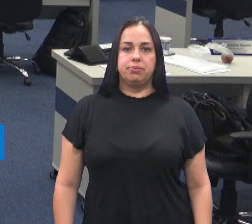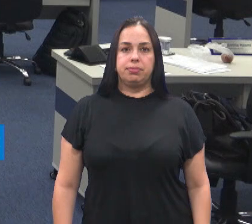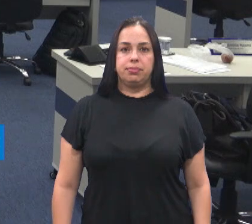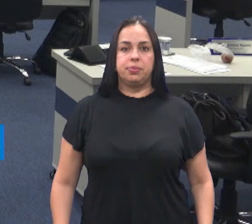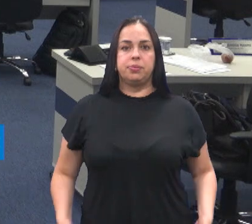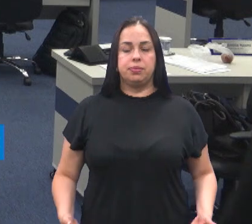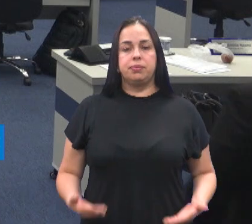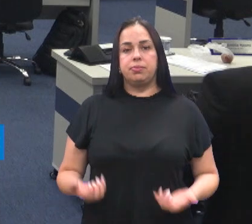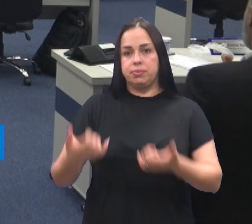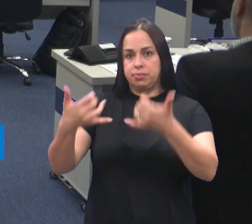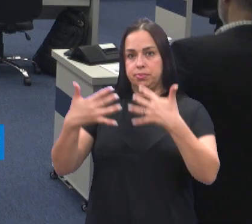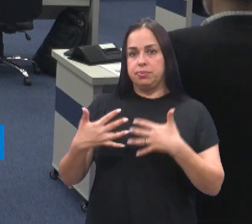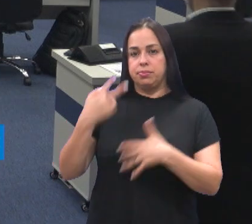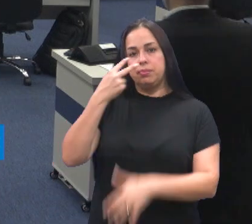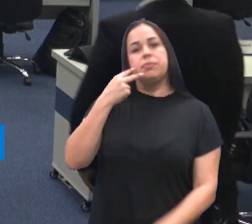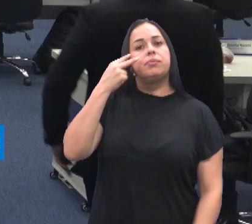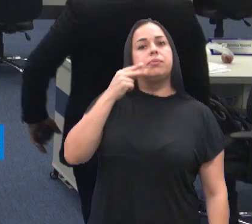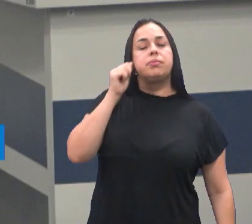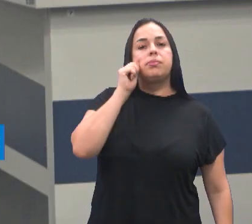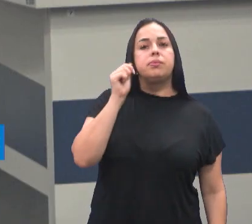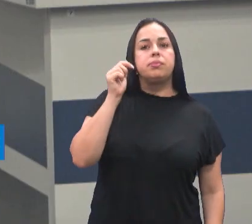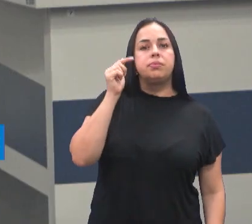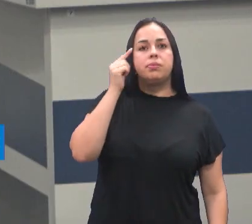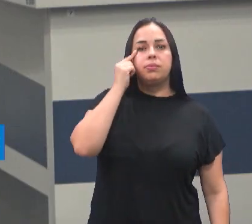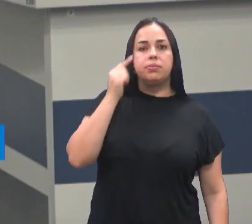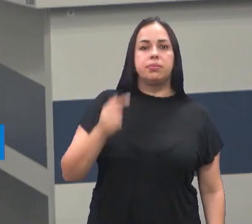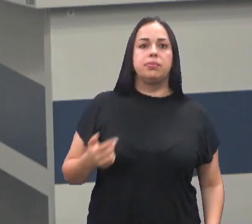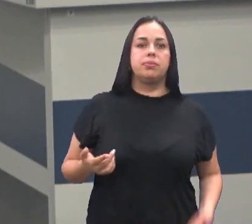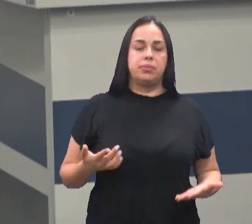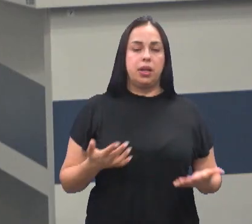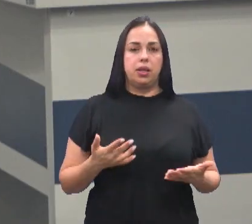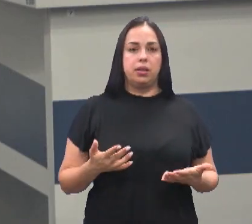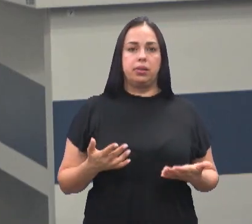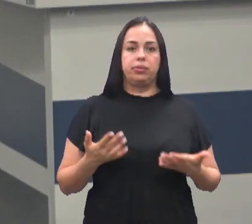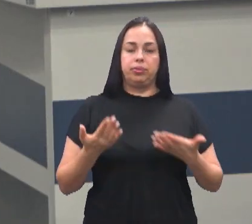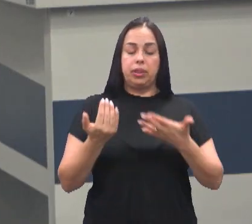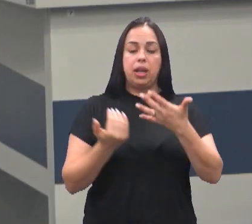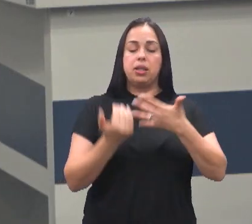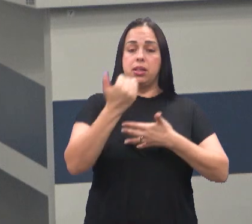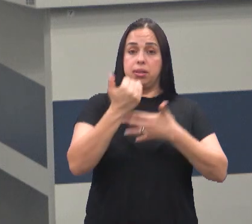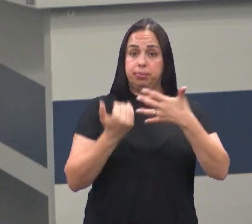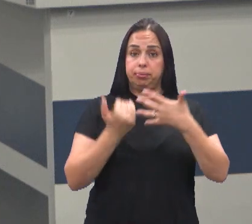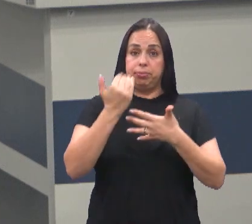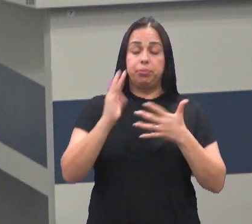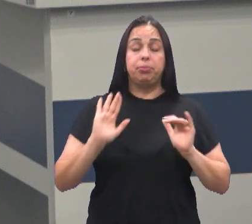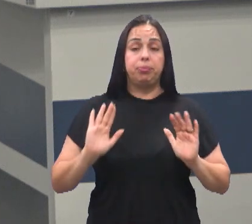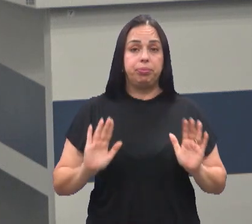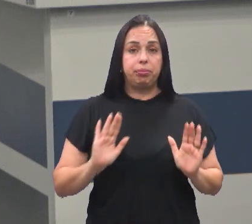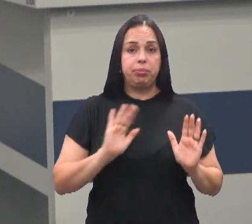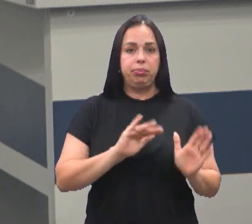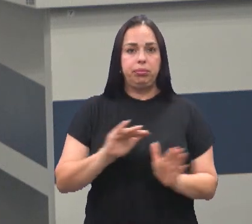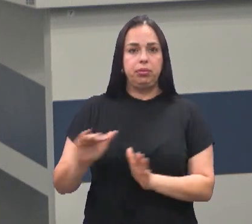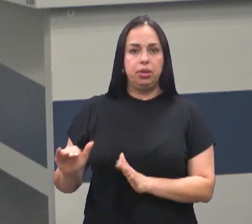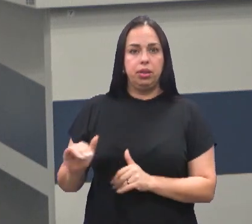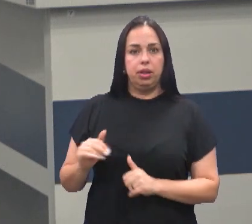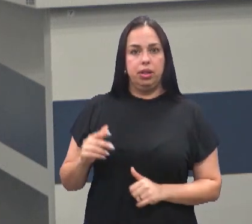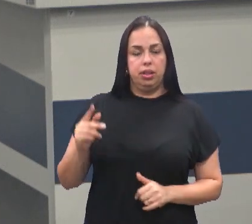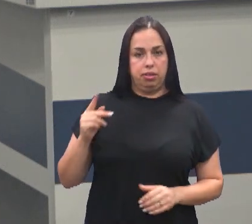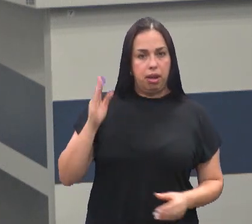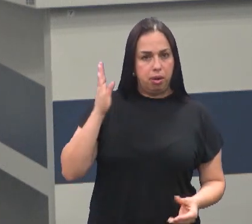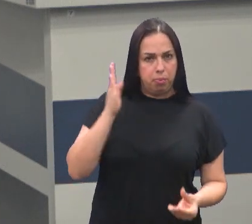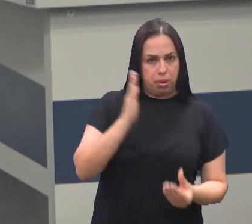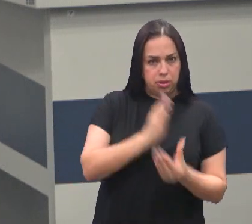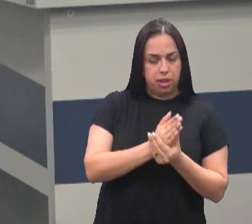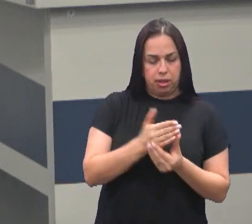Justificativa de votação, a vereadora Amélia Noronha. É questão de ordem, senhor presidente. Tem um processo que vai